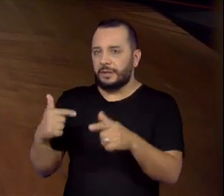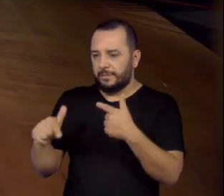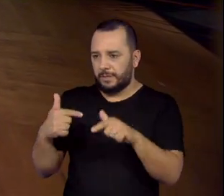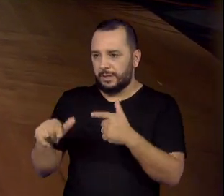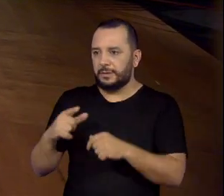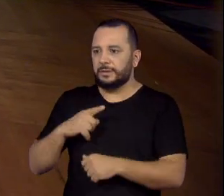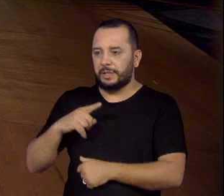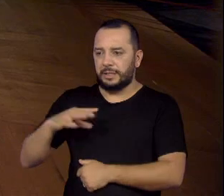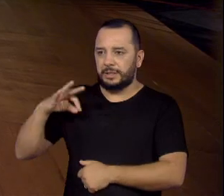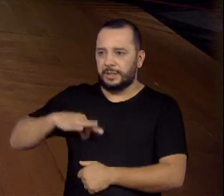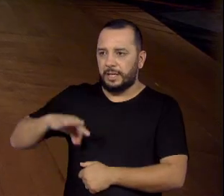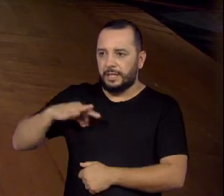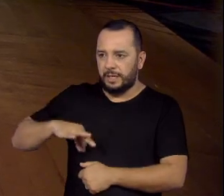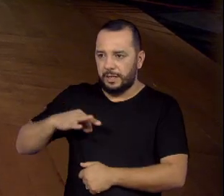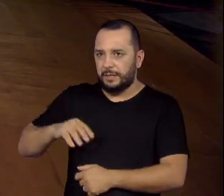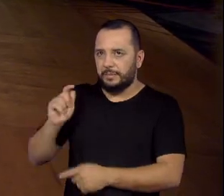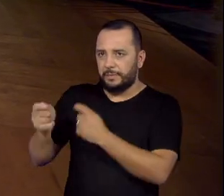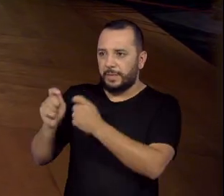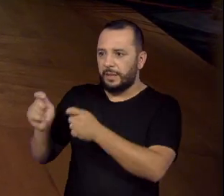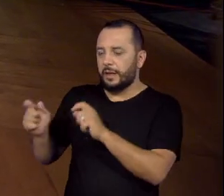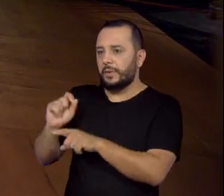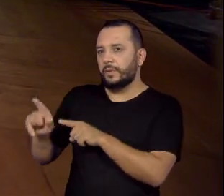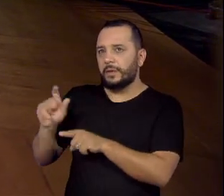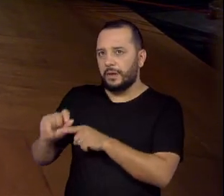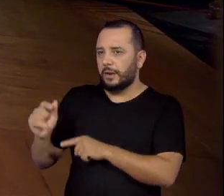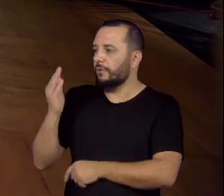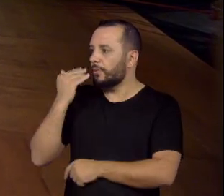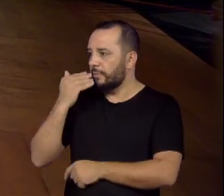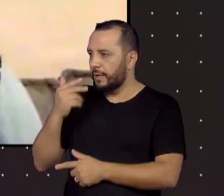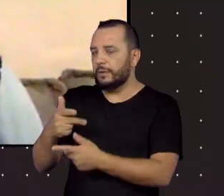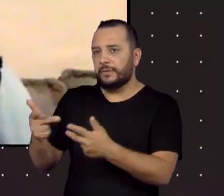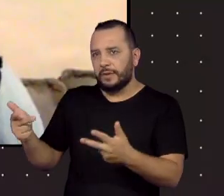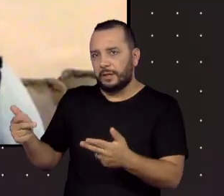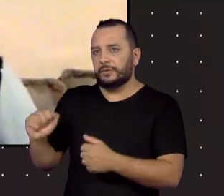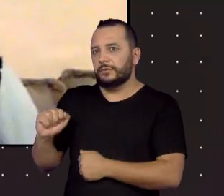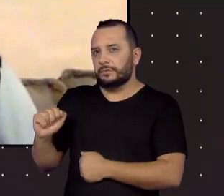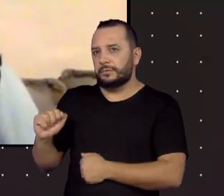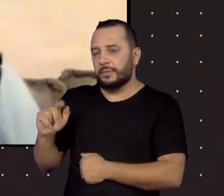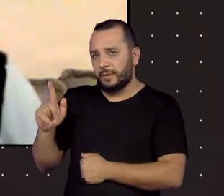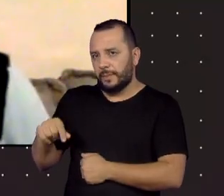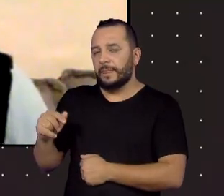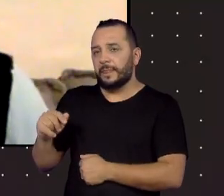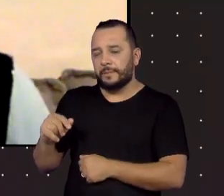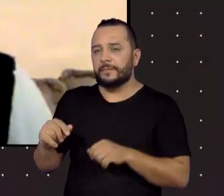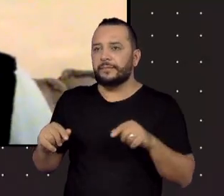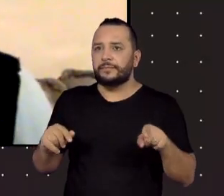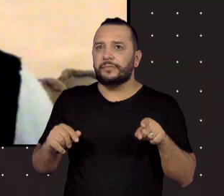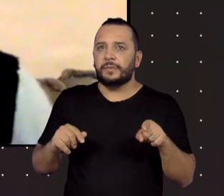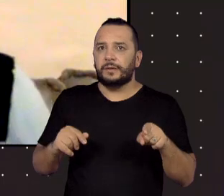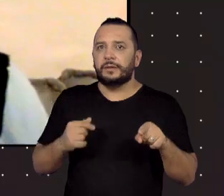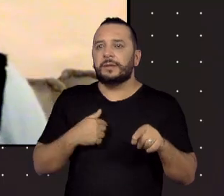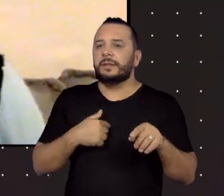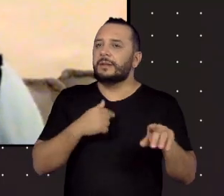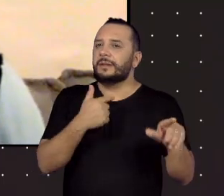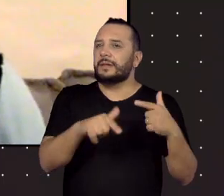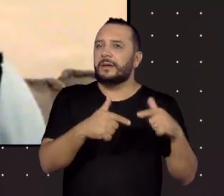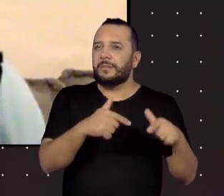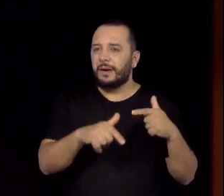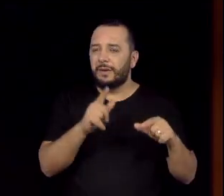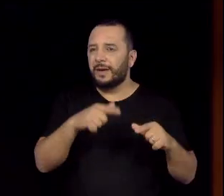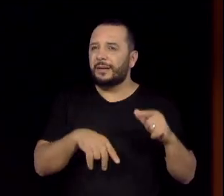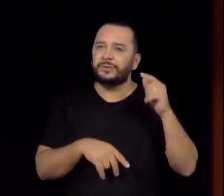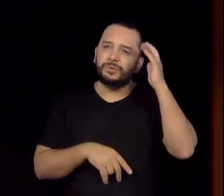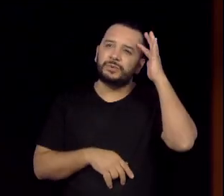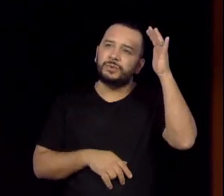para sustentar a sua família, pagar o aluguel, a comida, etc, etc. Trabalho você faz pelo sonho. A